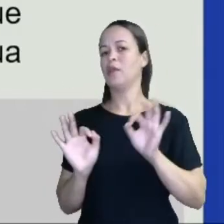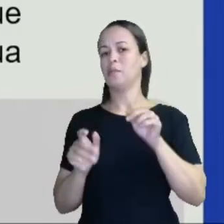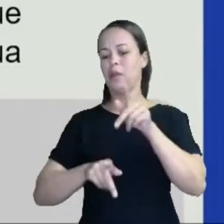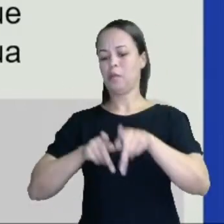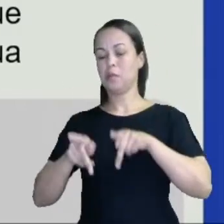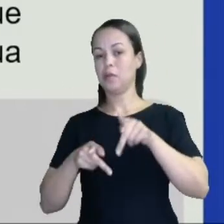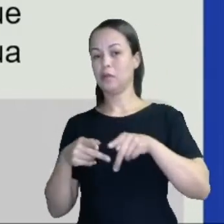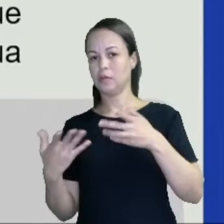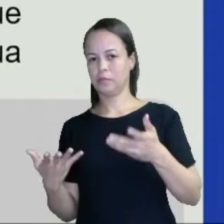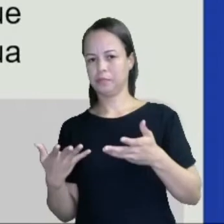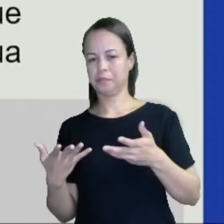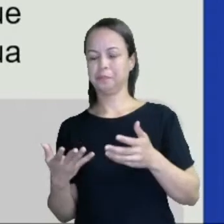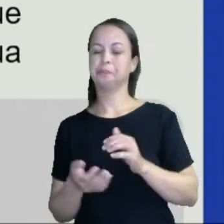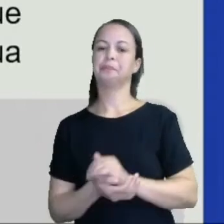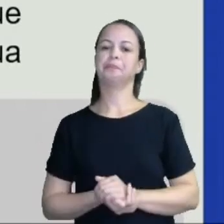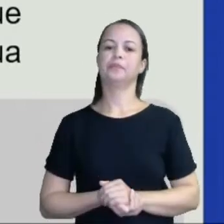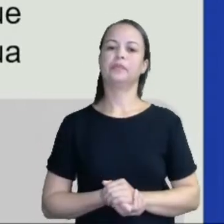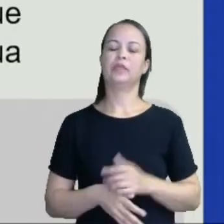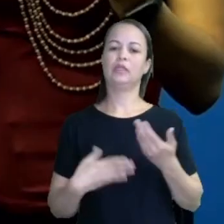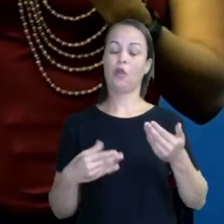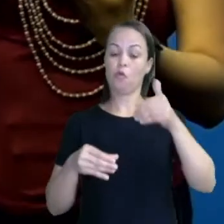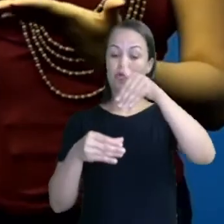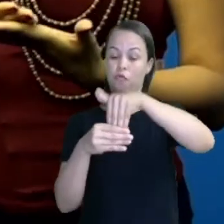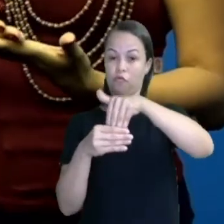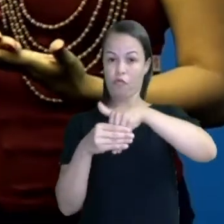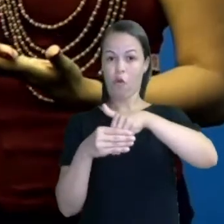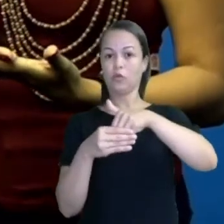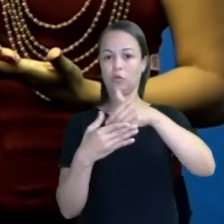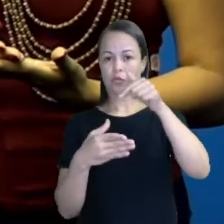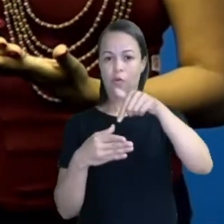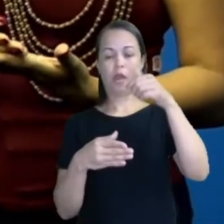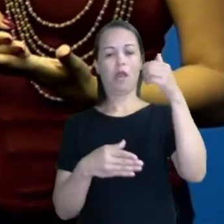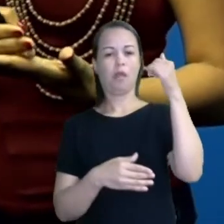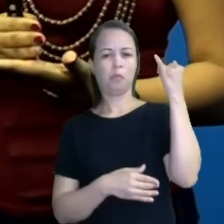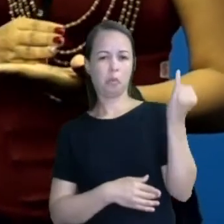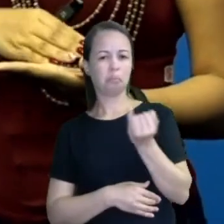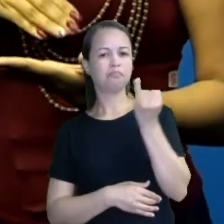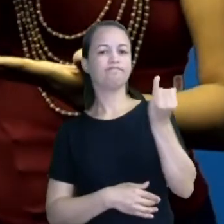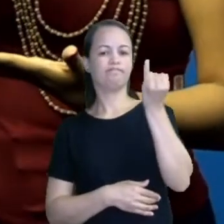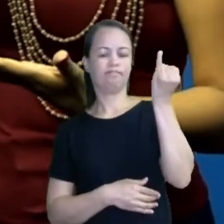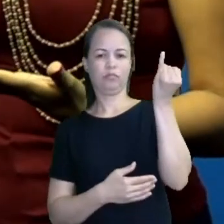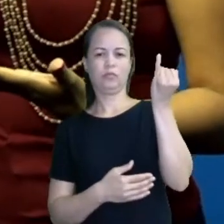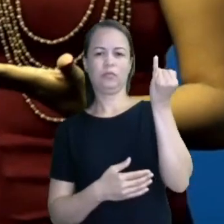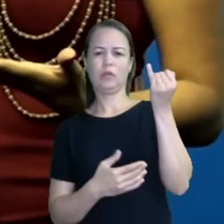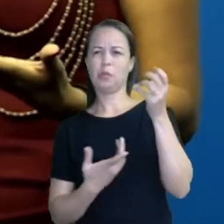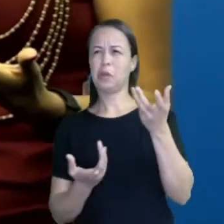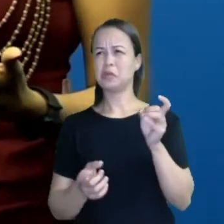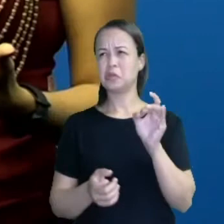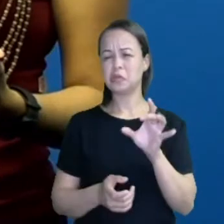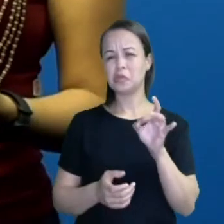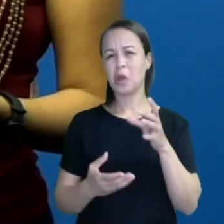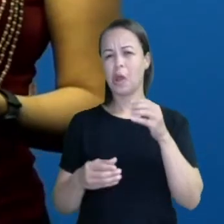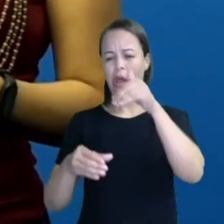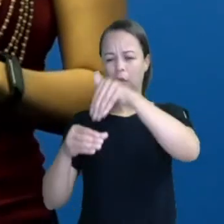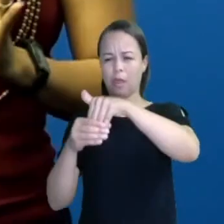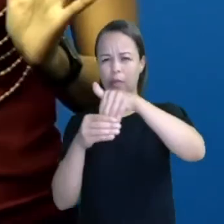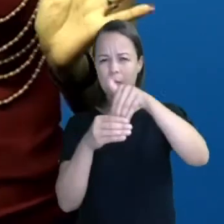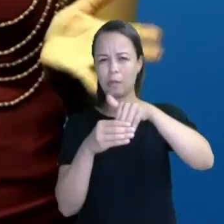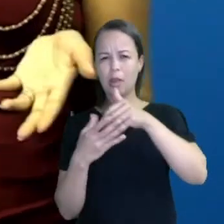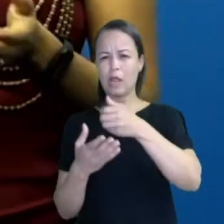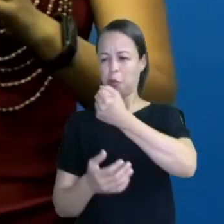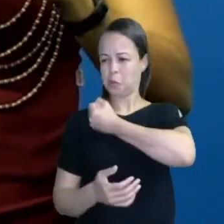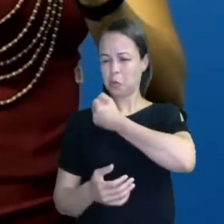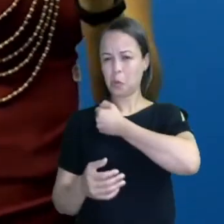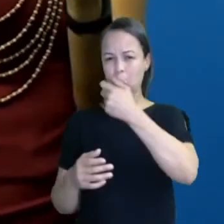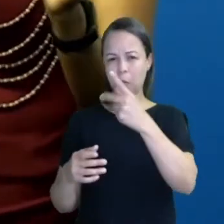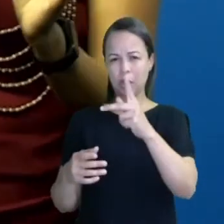adianta, gente, veja só, o voto, por isso que o voto é muito importante. Não é simplesmente ir lá na urna e votar aquele número